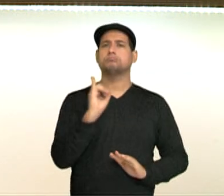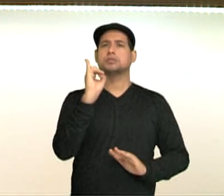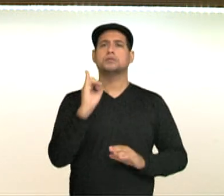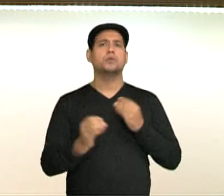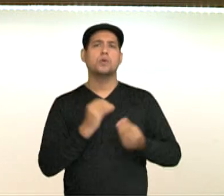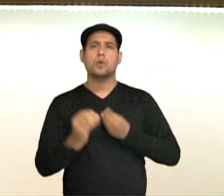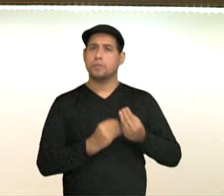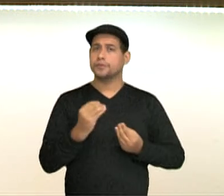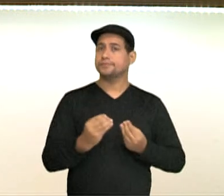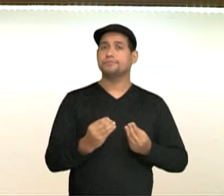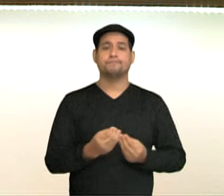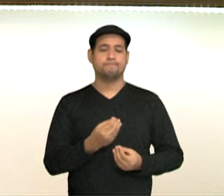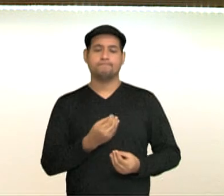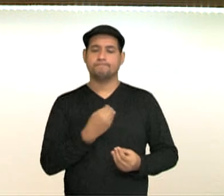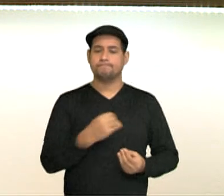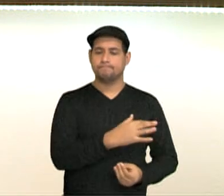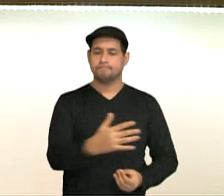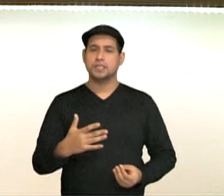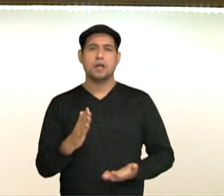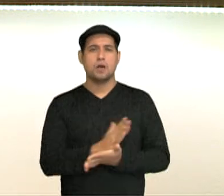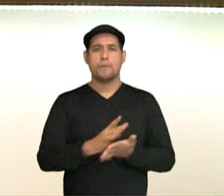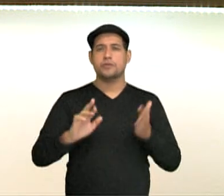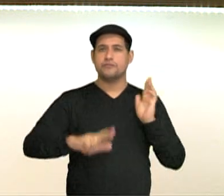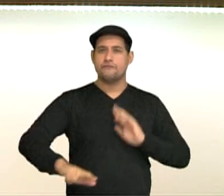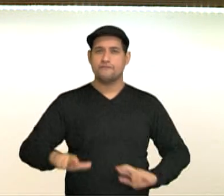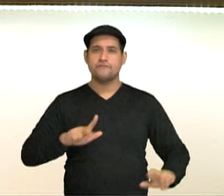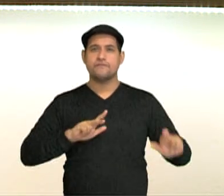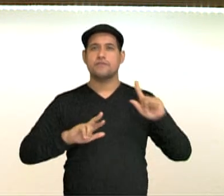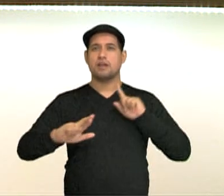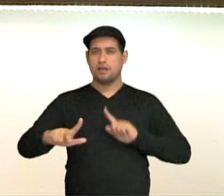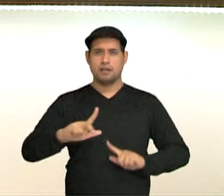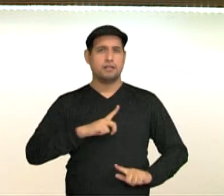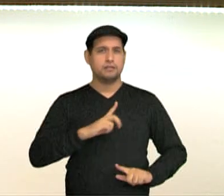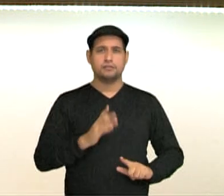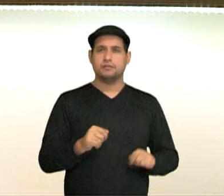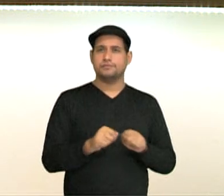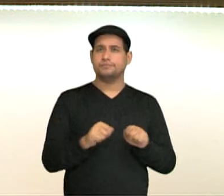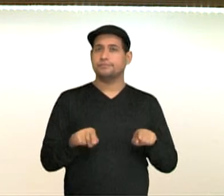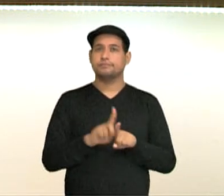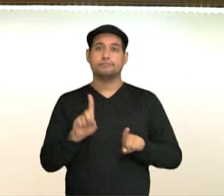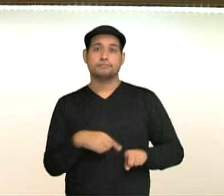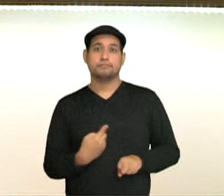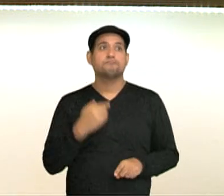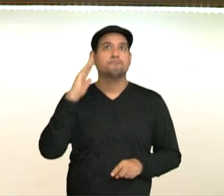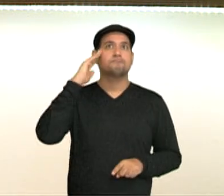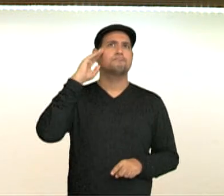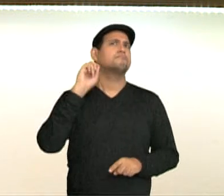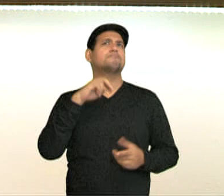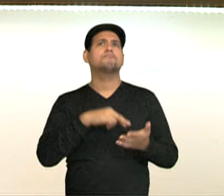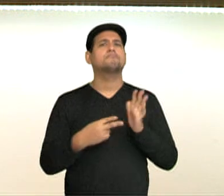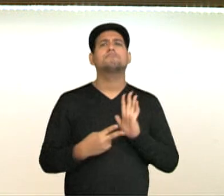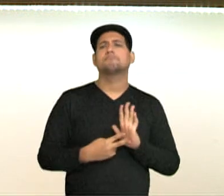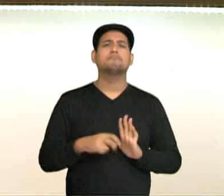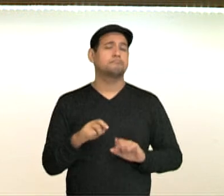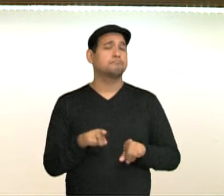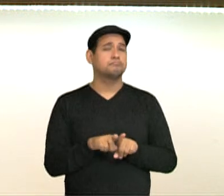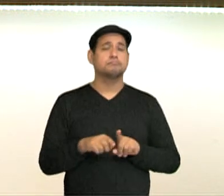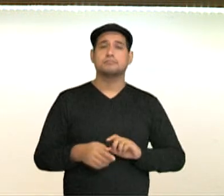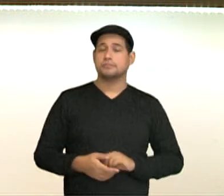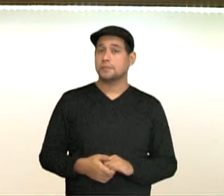para a urbanização, algumas diferenças que são estabelecidas para a gente entender o que é esse processo de urbanização